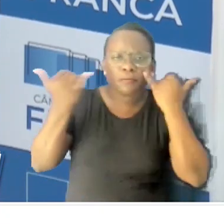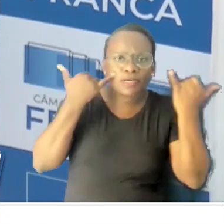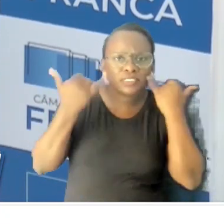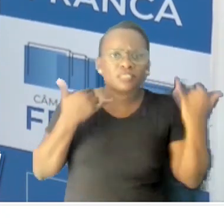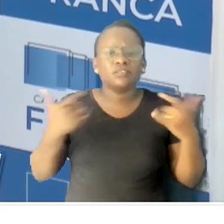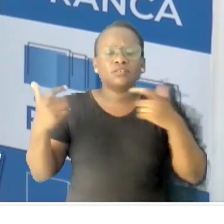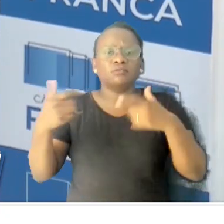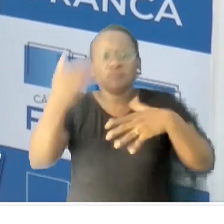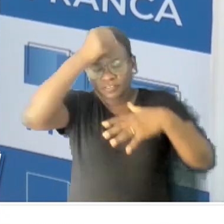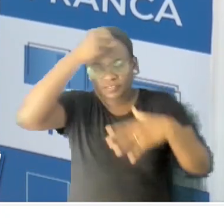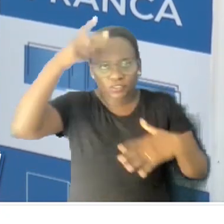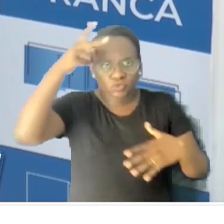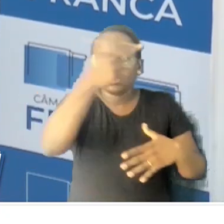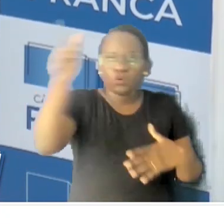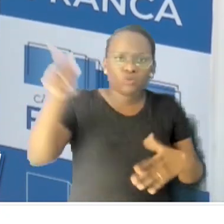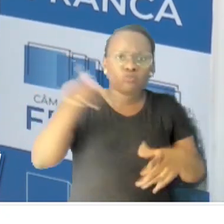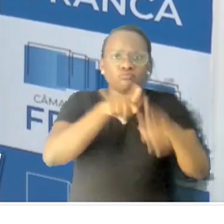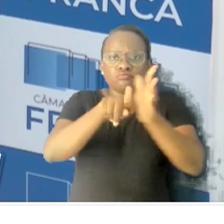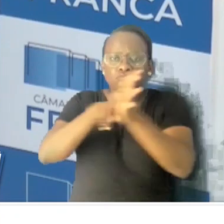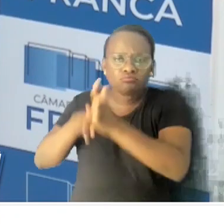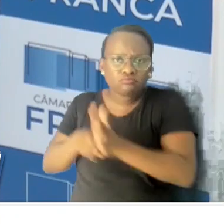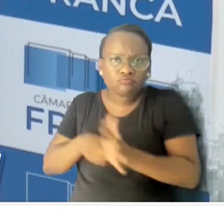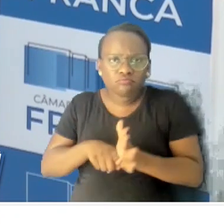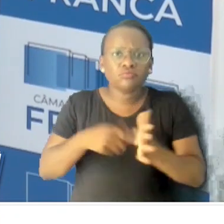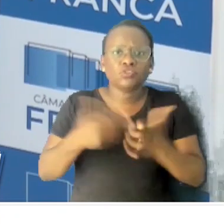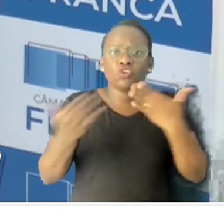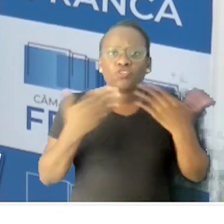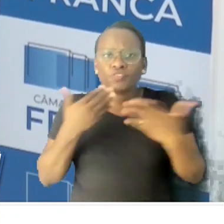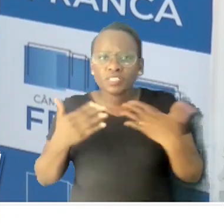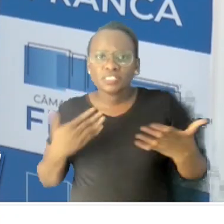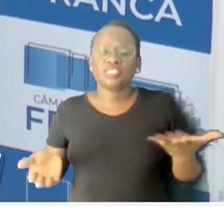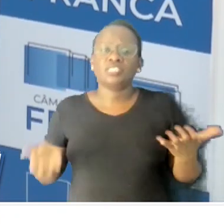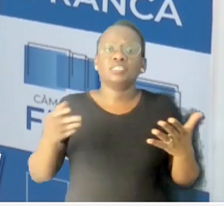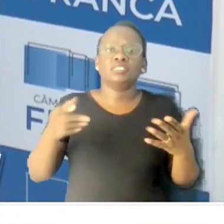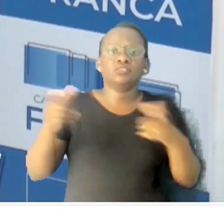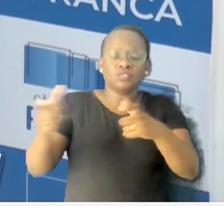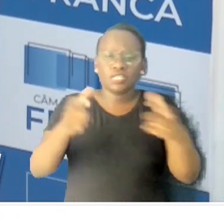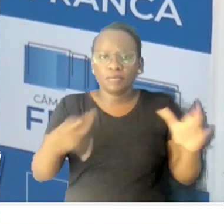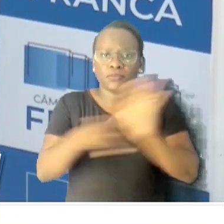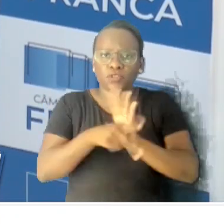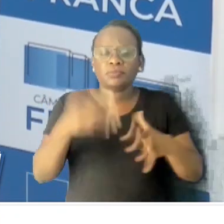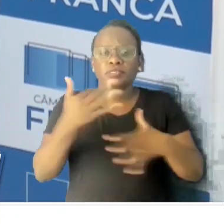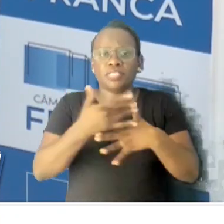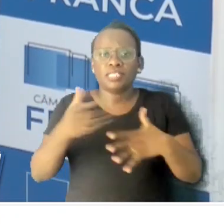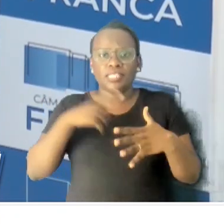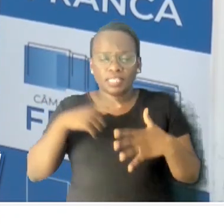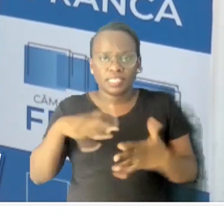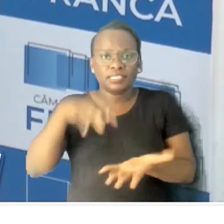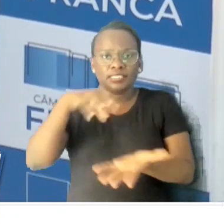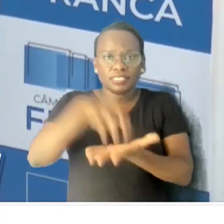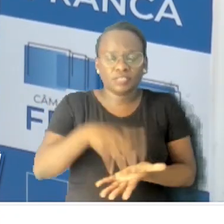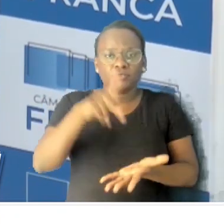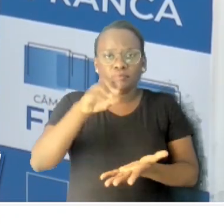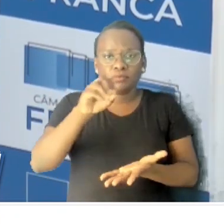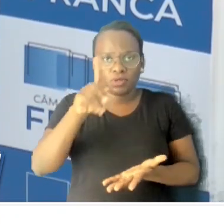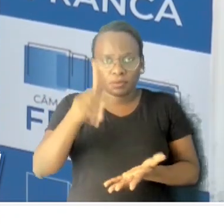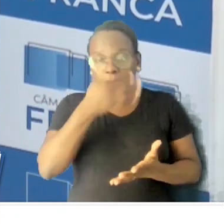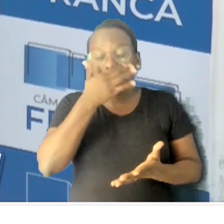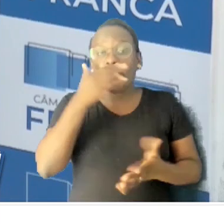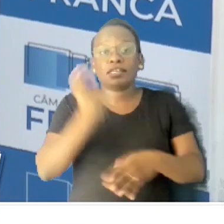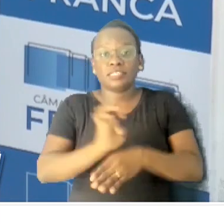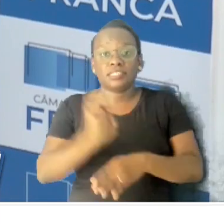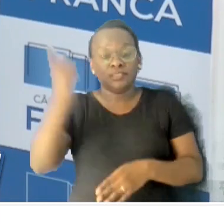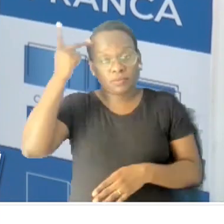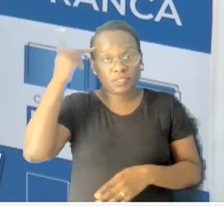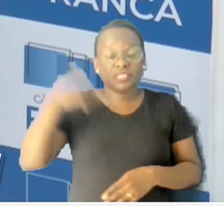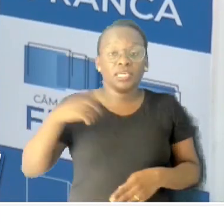municípios, conversei com imprensa de cidades onde tem o serviço de centro pop. No estado de São Paulo tem